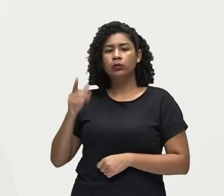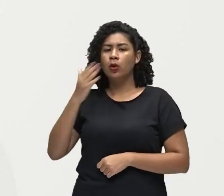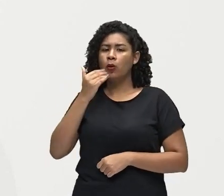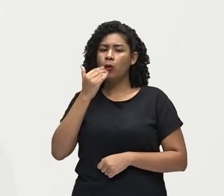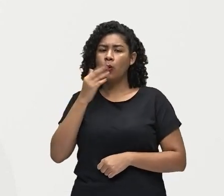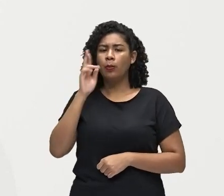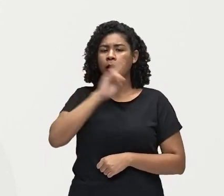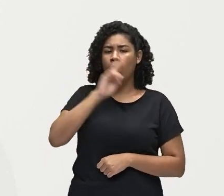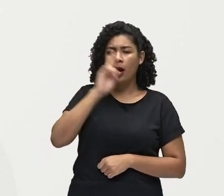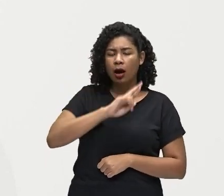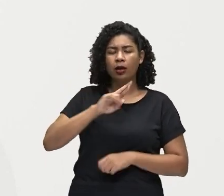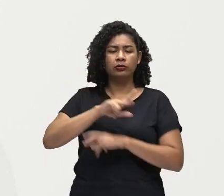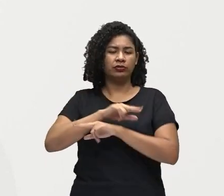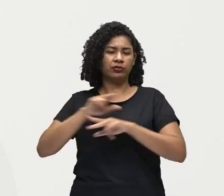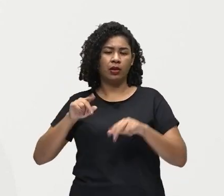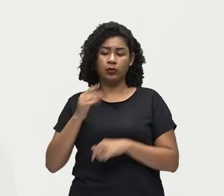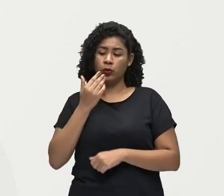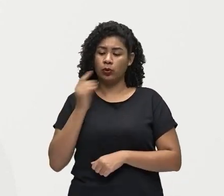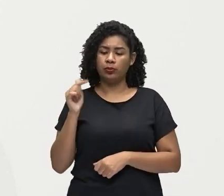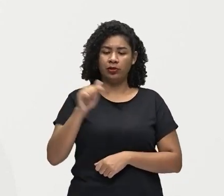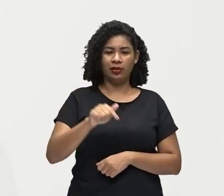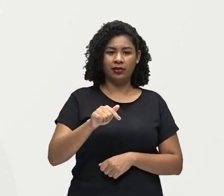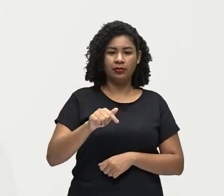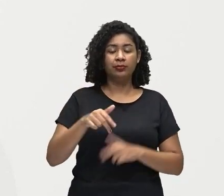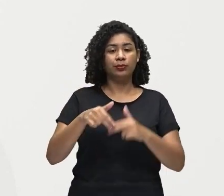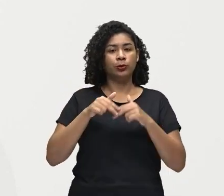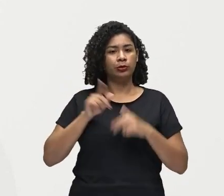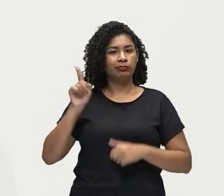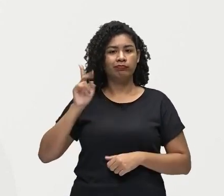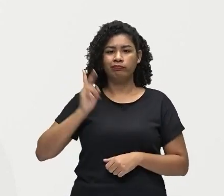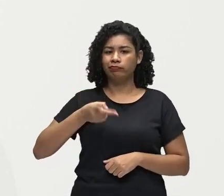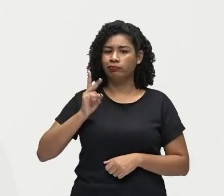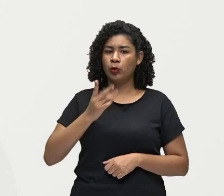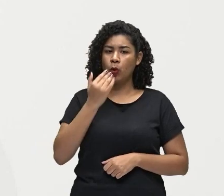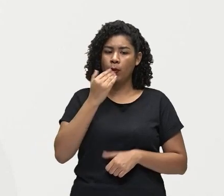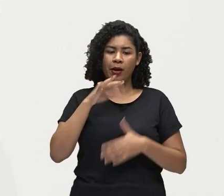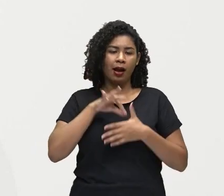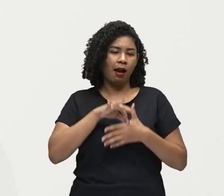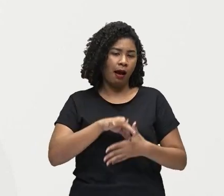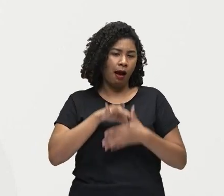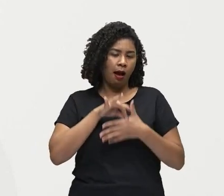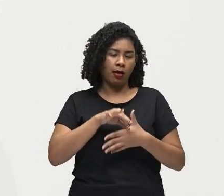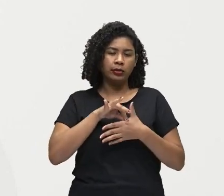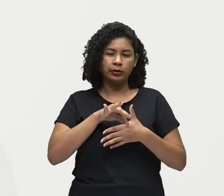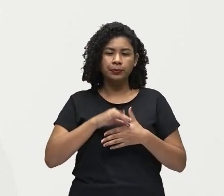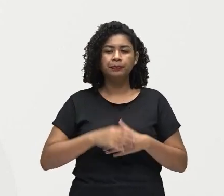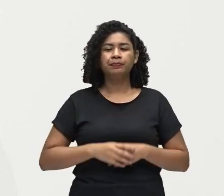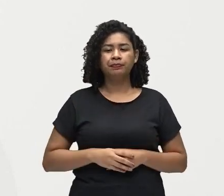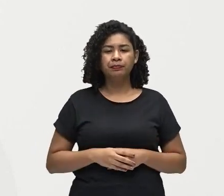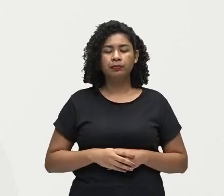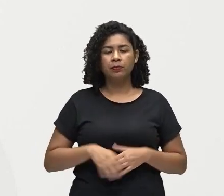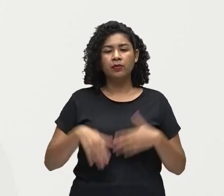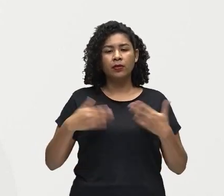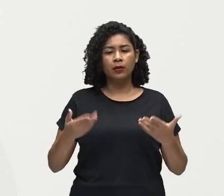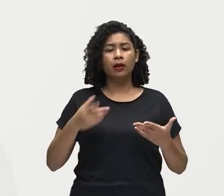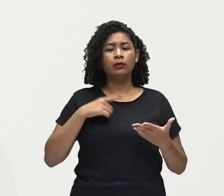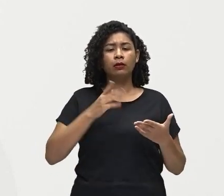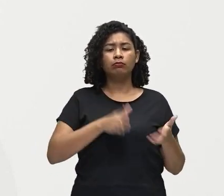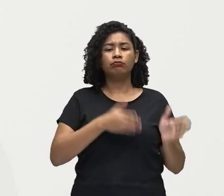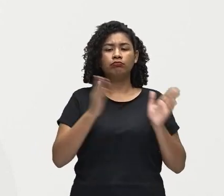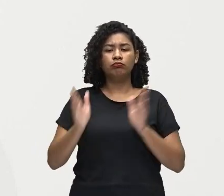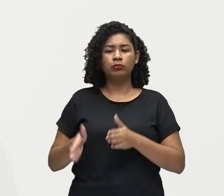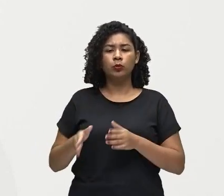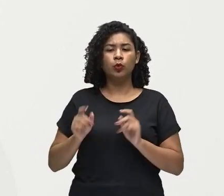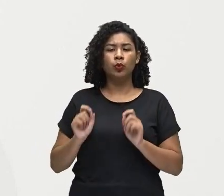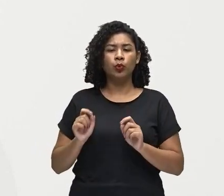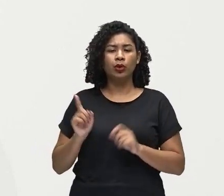insetos também, e são animais predadores. A coruja ela é carnívora, né? E aí, ao lado, você observa todas